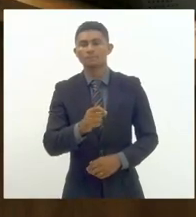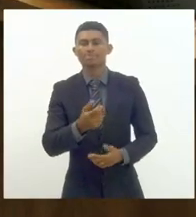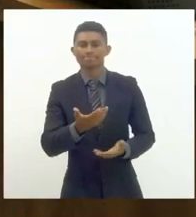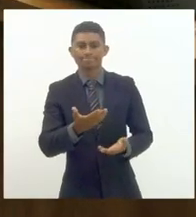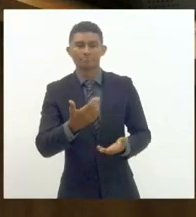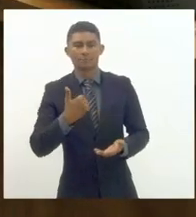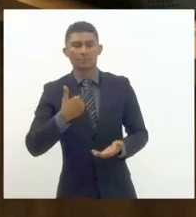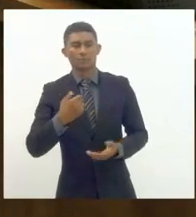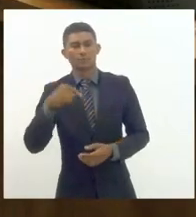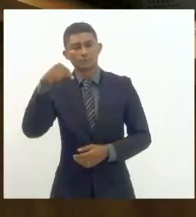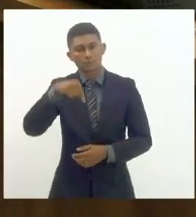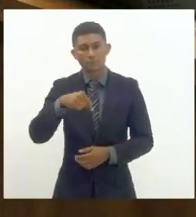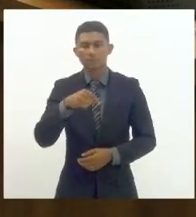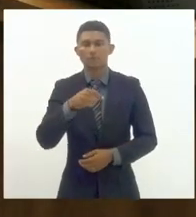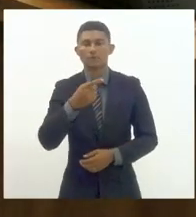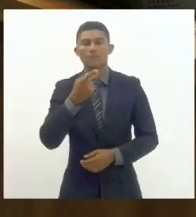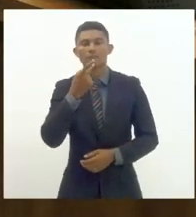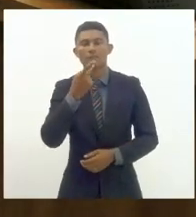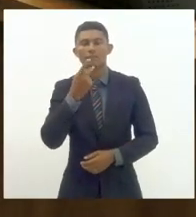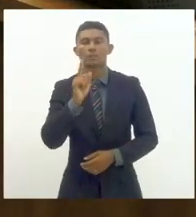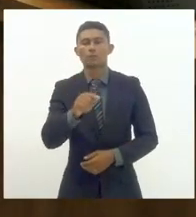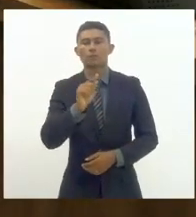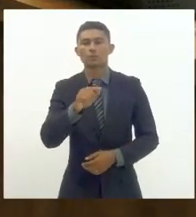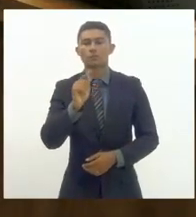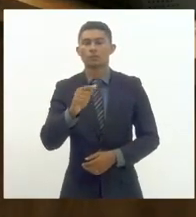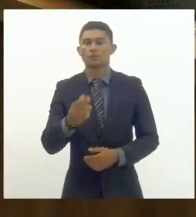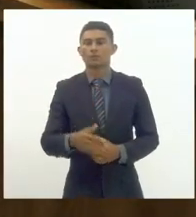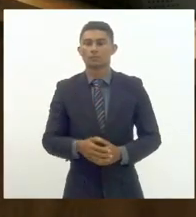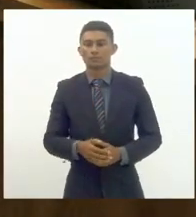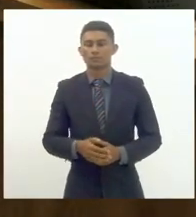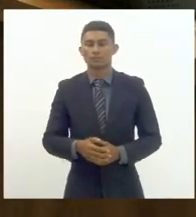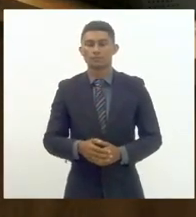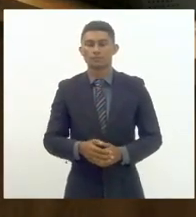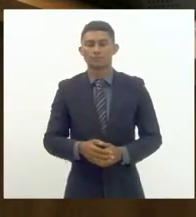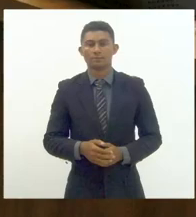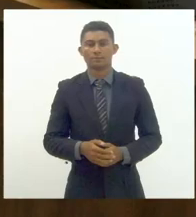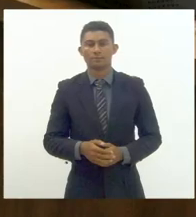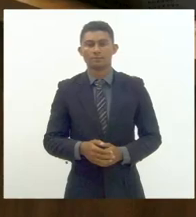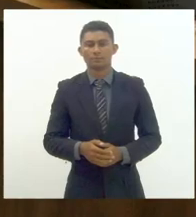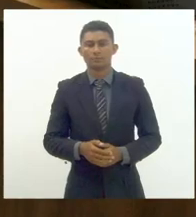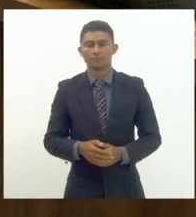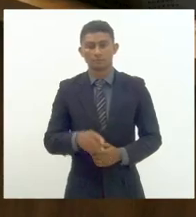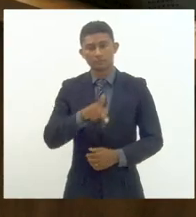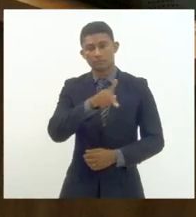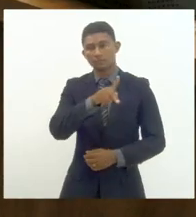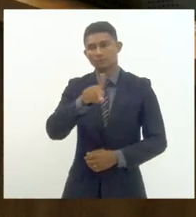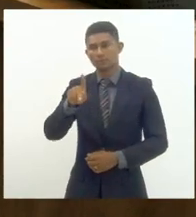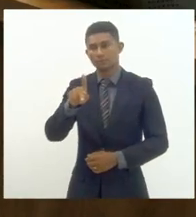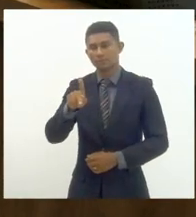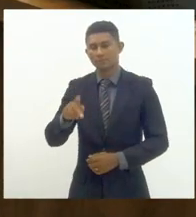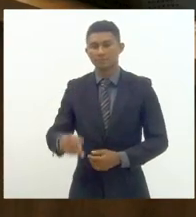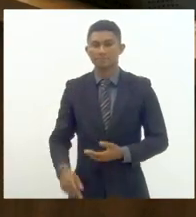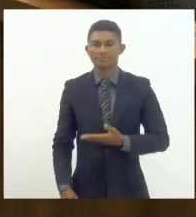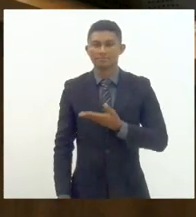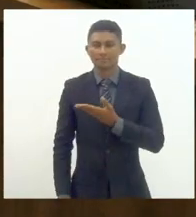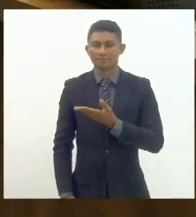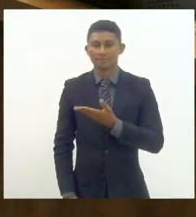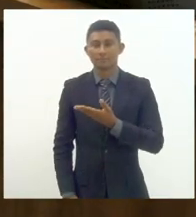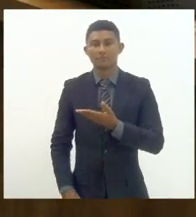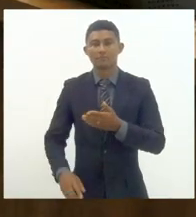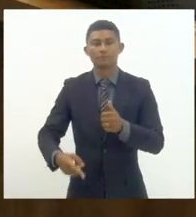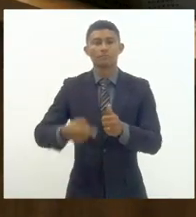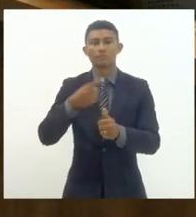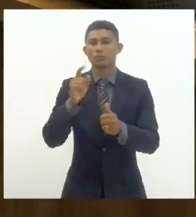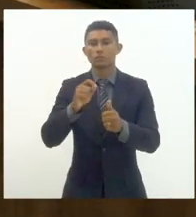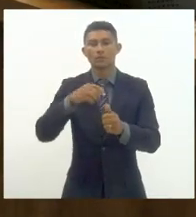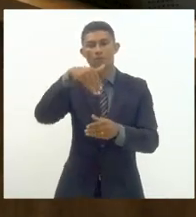a sua vez, porque eu queria falar ainda com a presença do nosso presidente, né? Primeiro, reforçar a